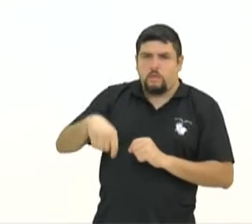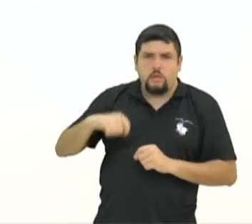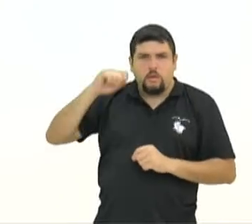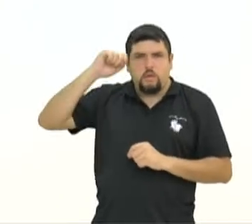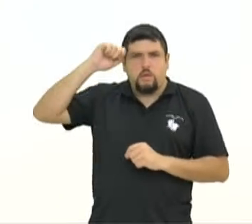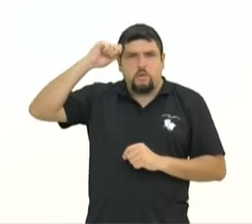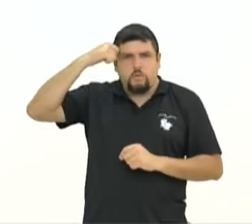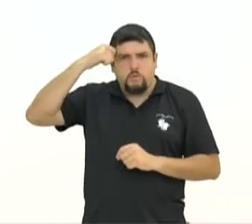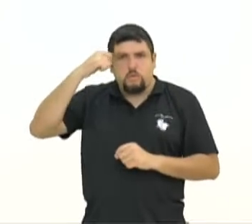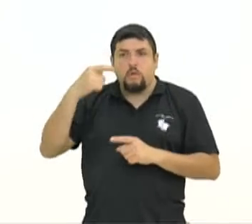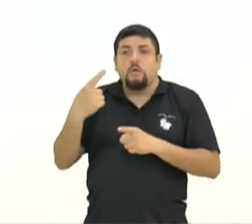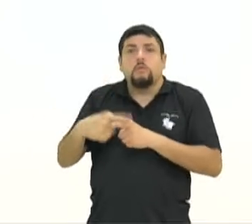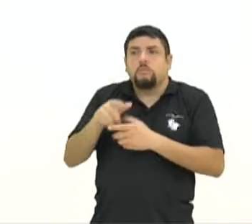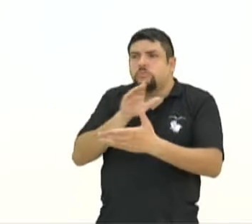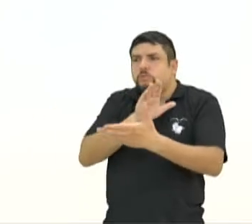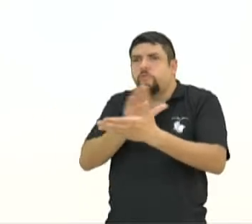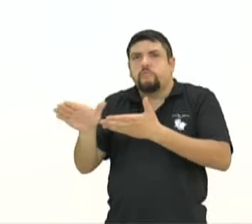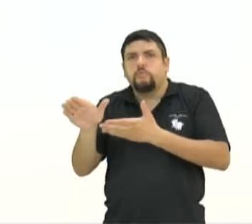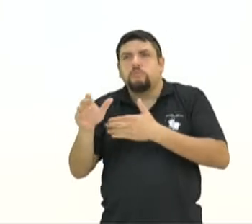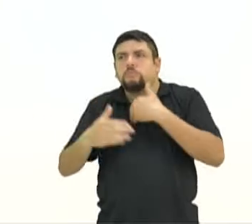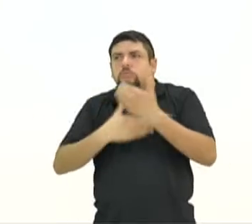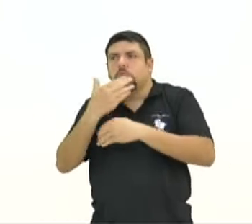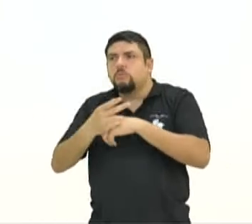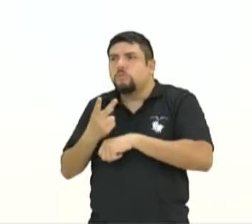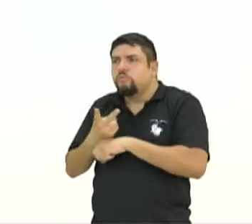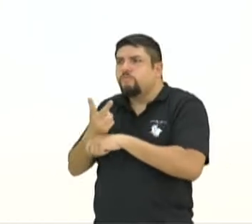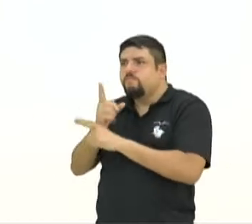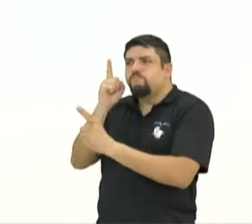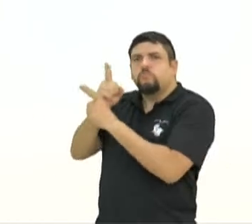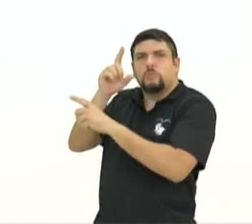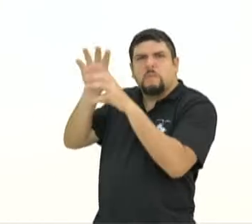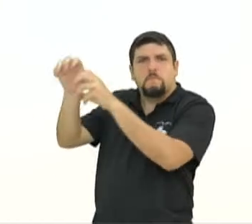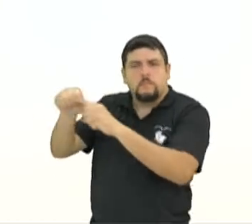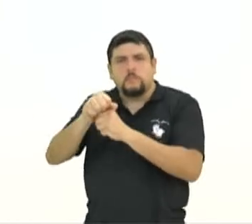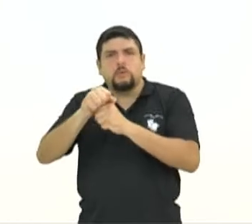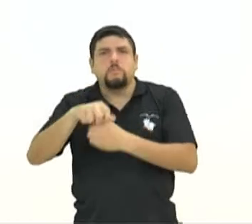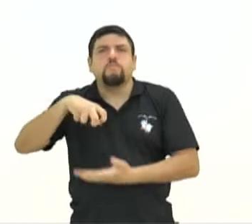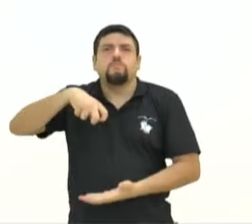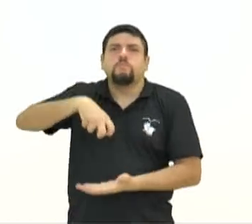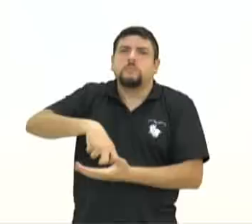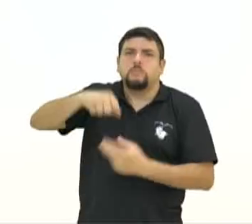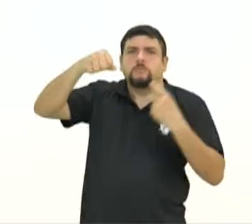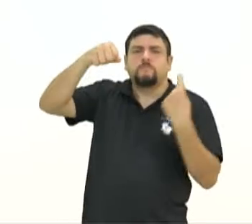para a fuga. Então os negros que talvez fugissem ou provocassem alguma